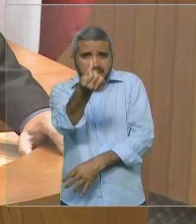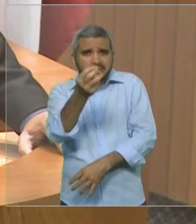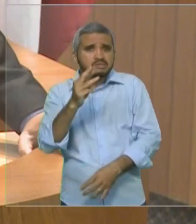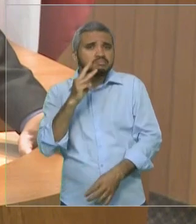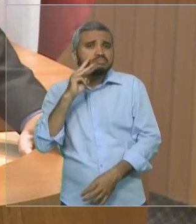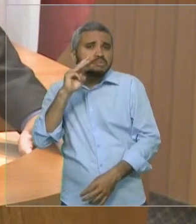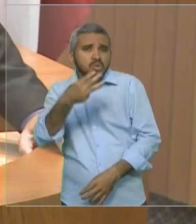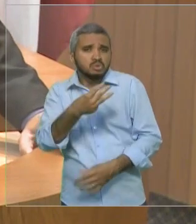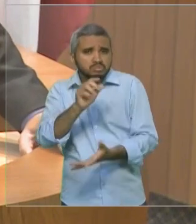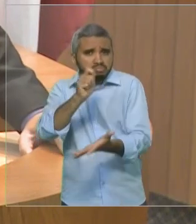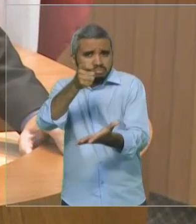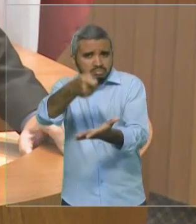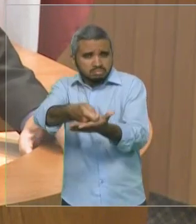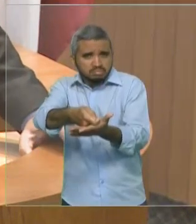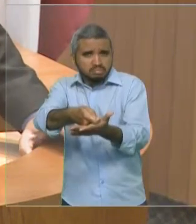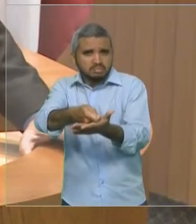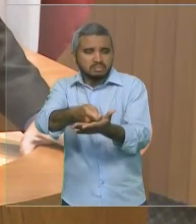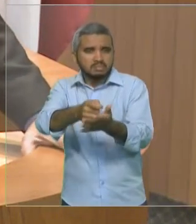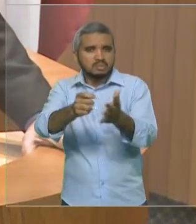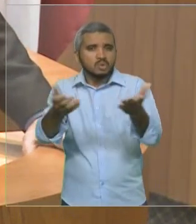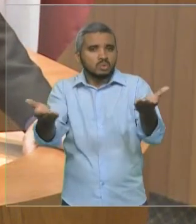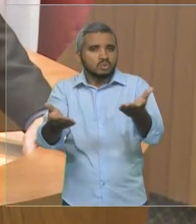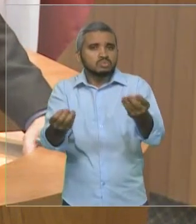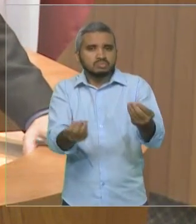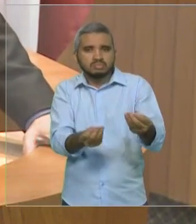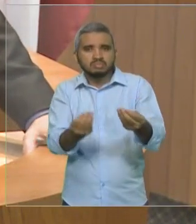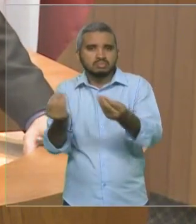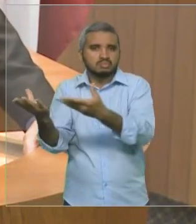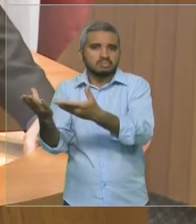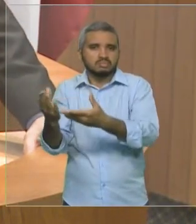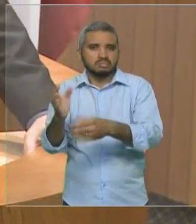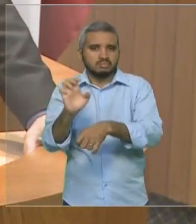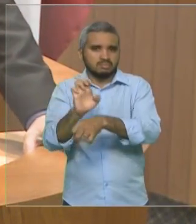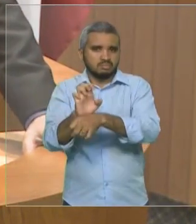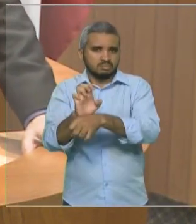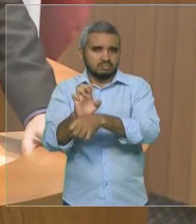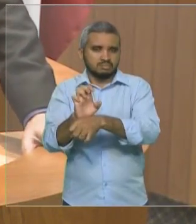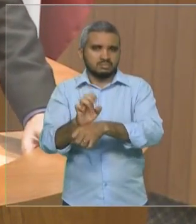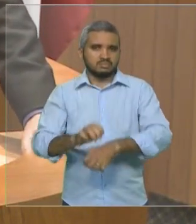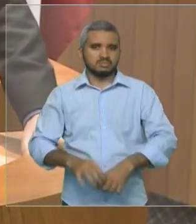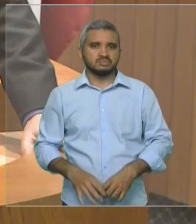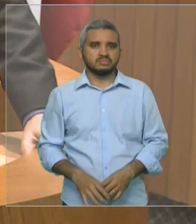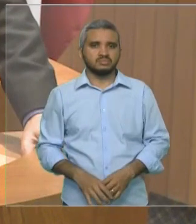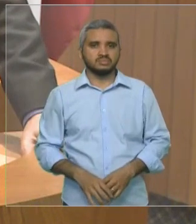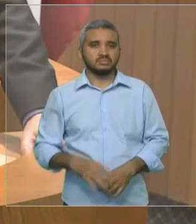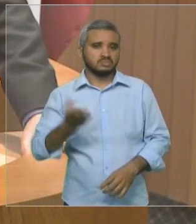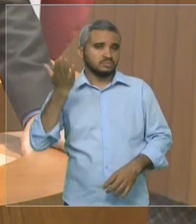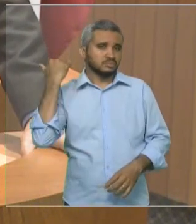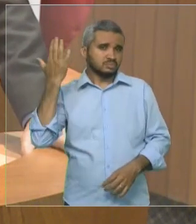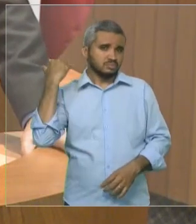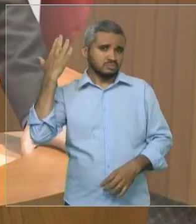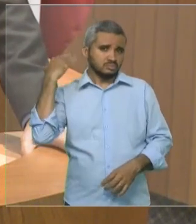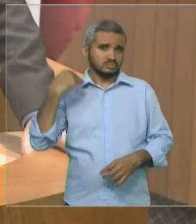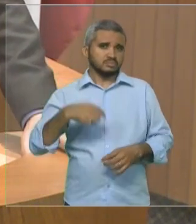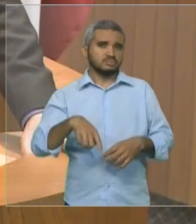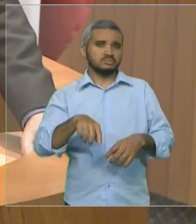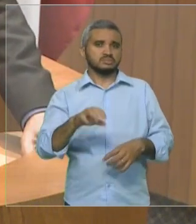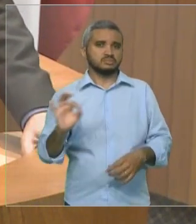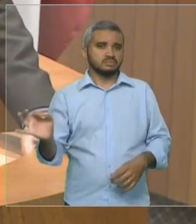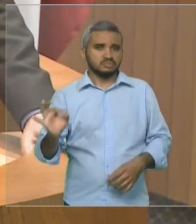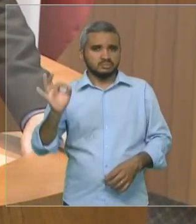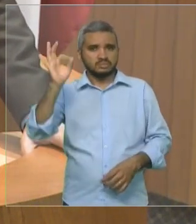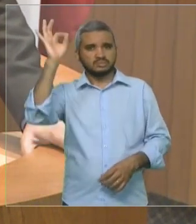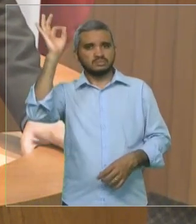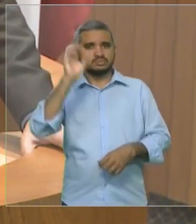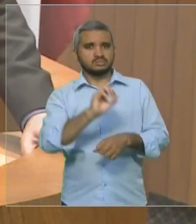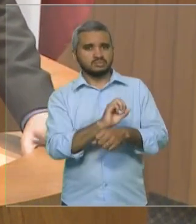estado. E à época, tanto a UFMA quanto a UEMA se